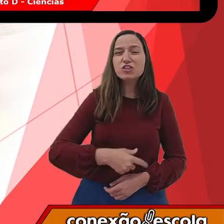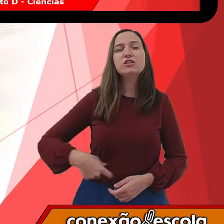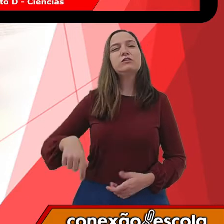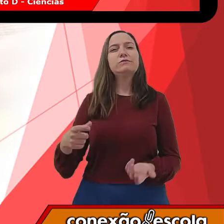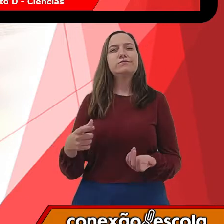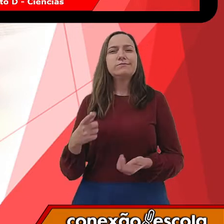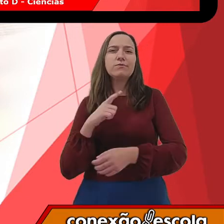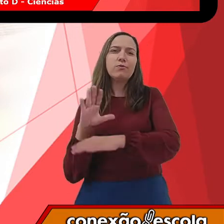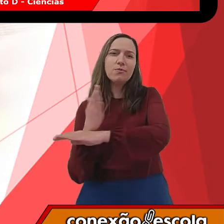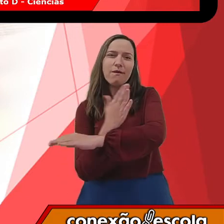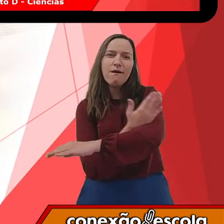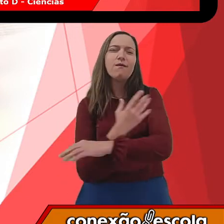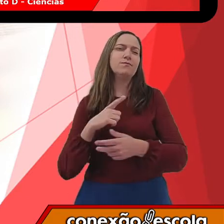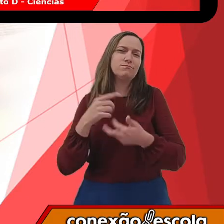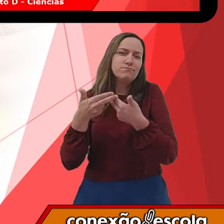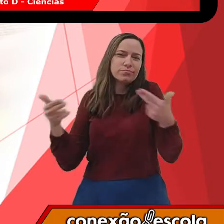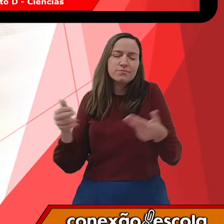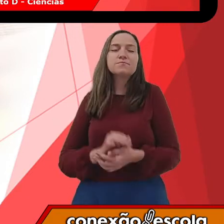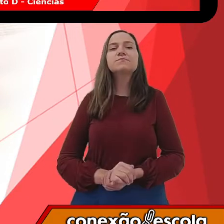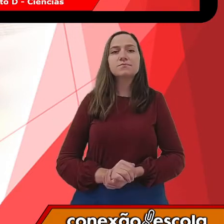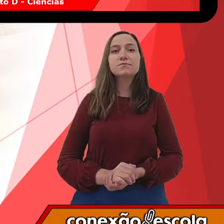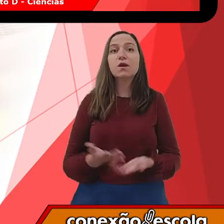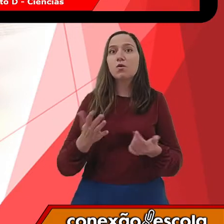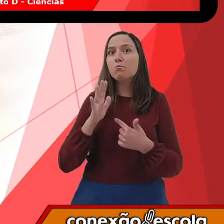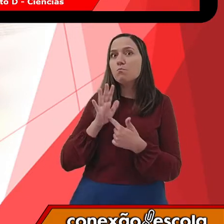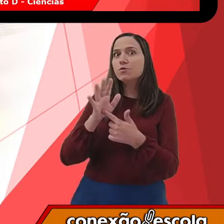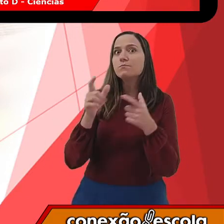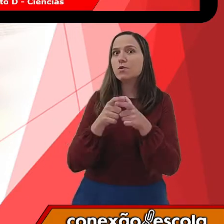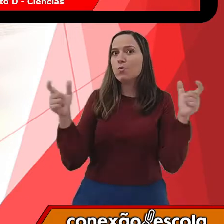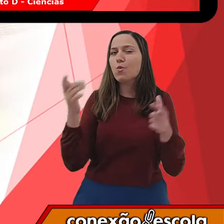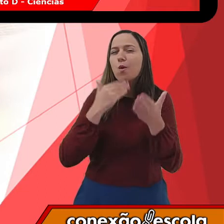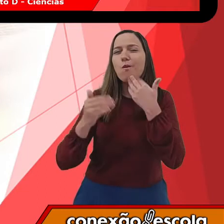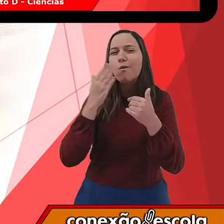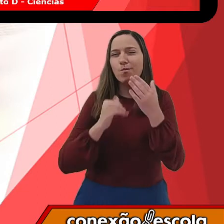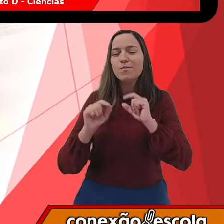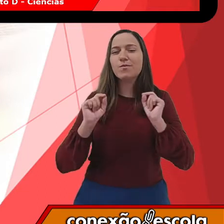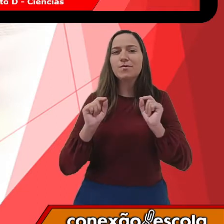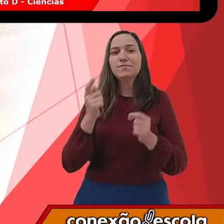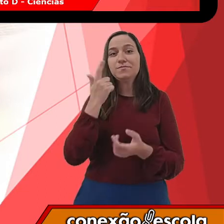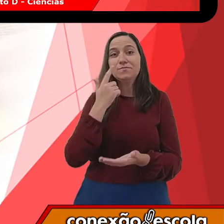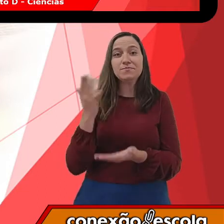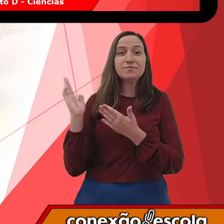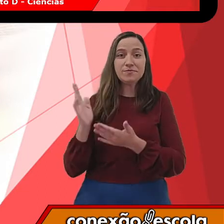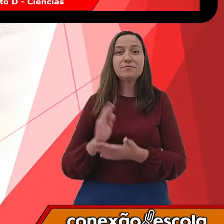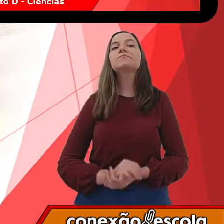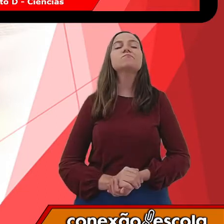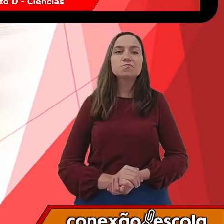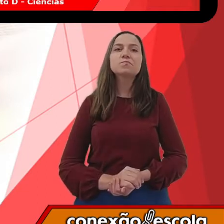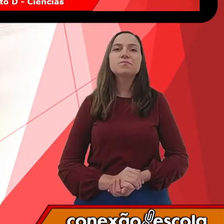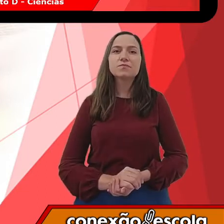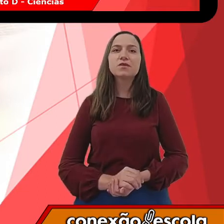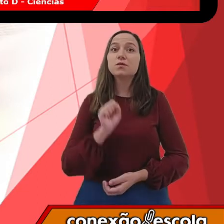3 representando o que a maioria dos animais carnívoros gostam de comer. Inclusive, Quando